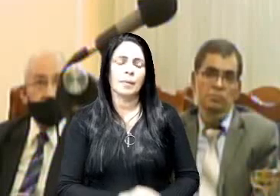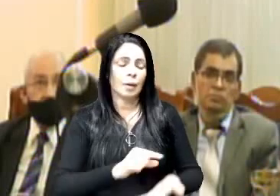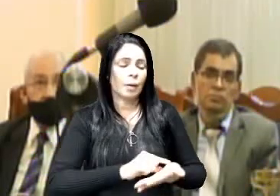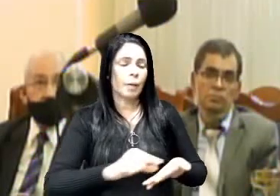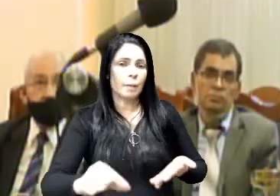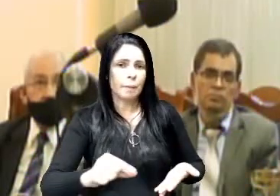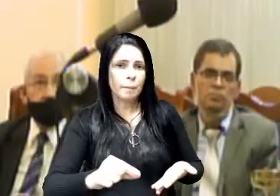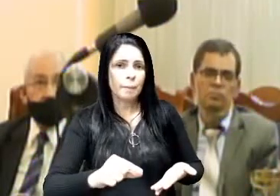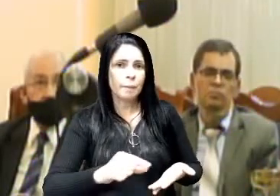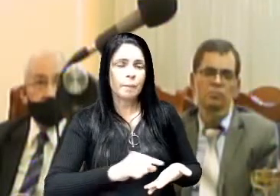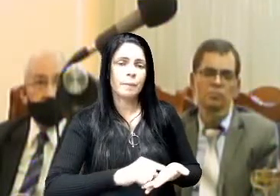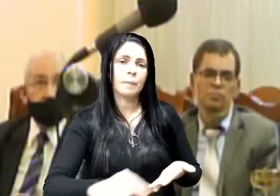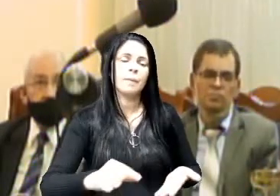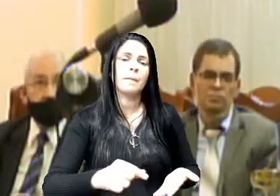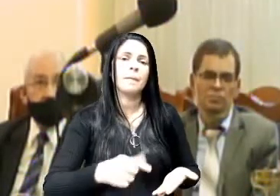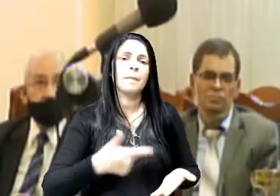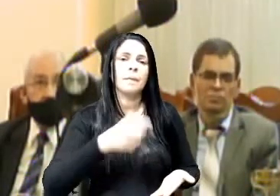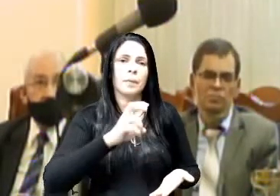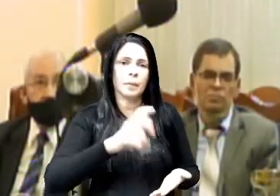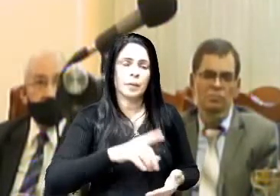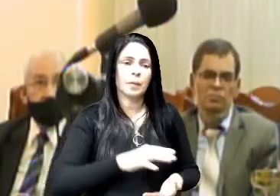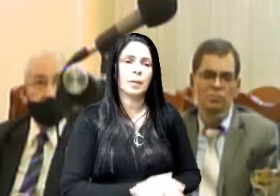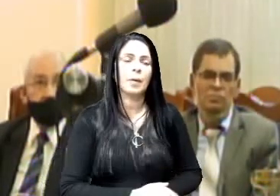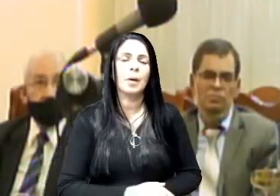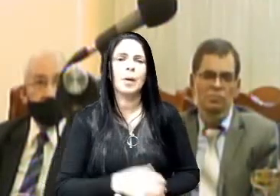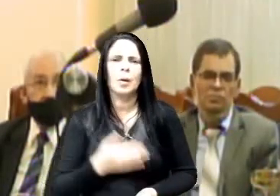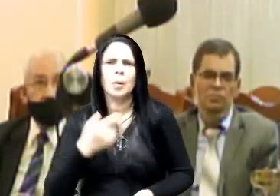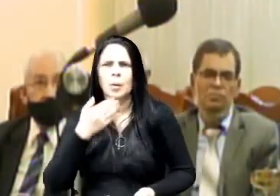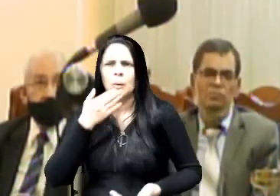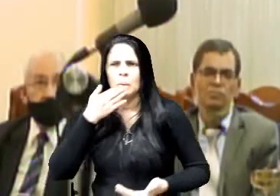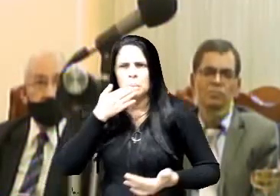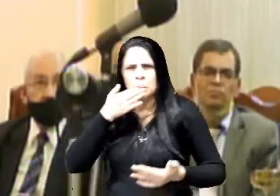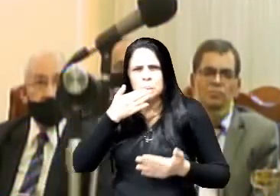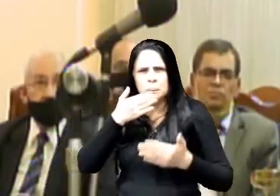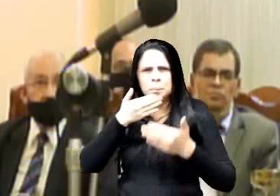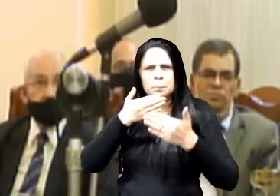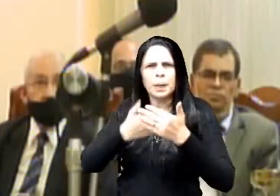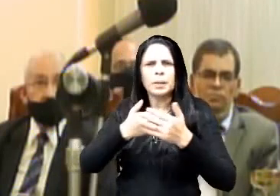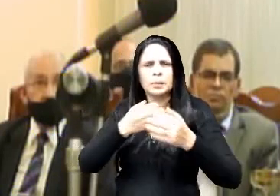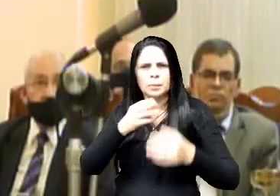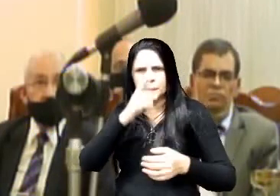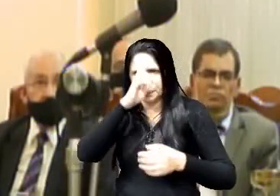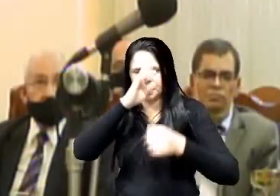Versículo 25 diz: perto da meia-noite.